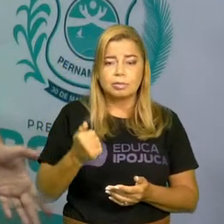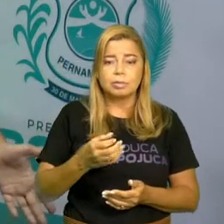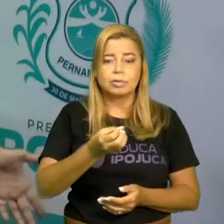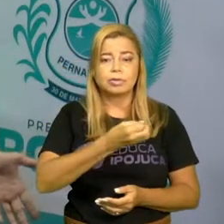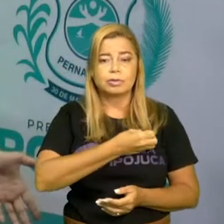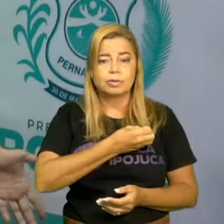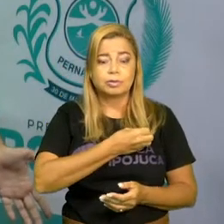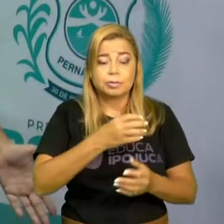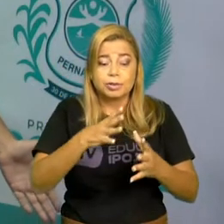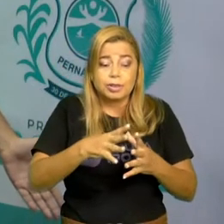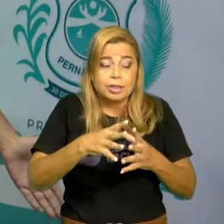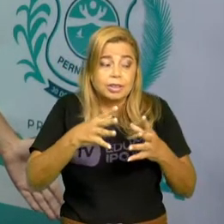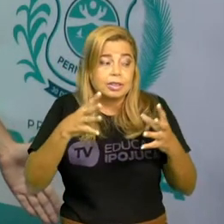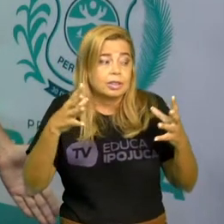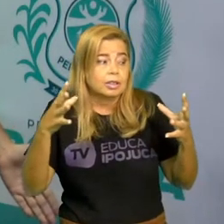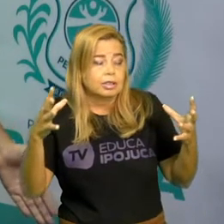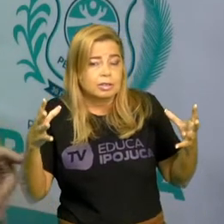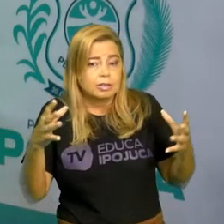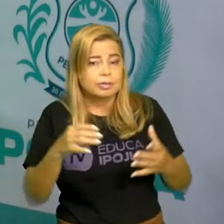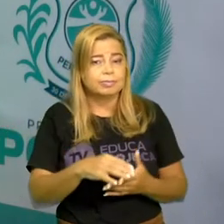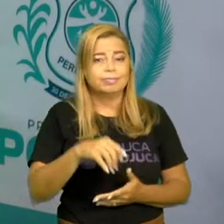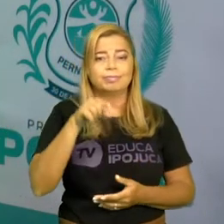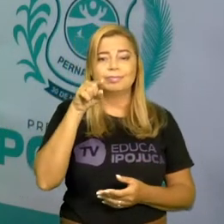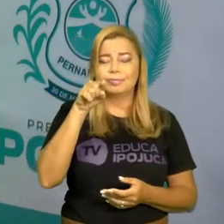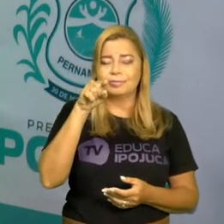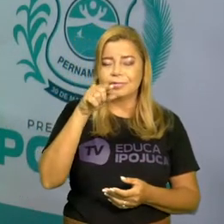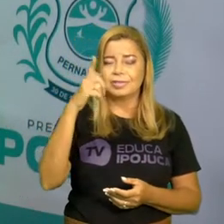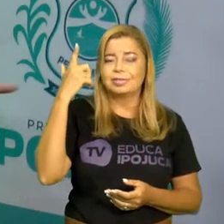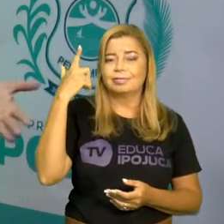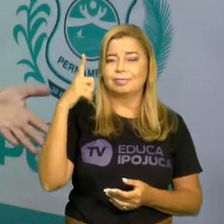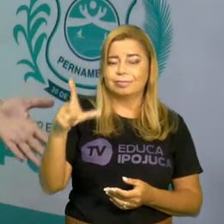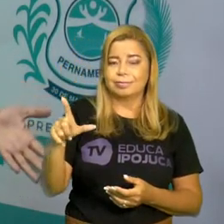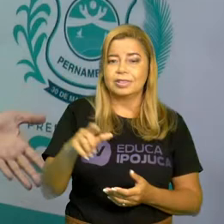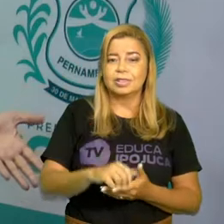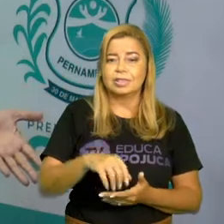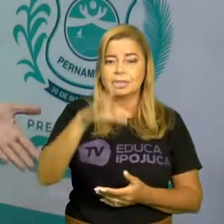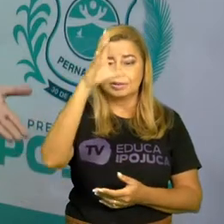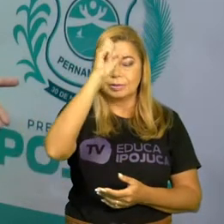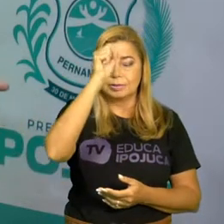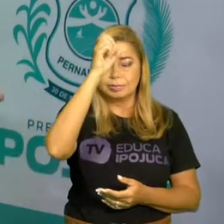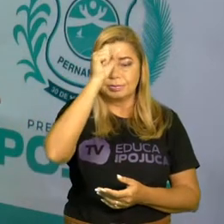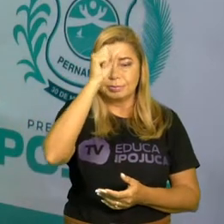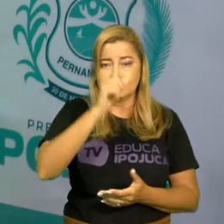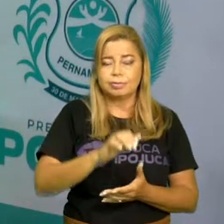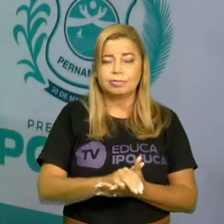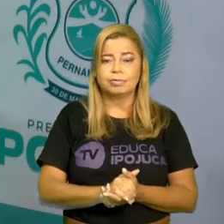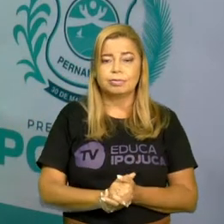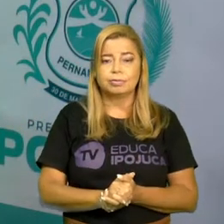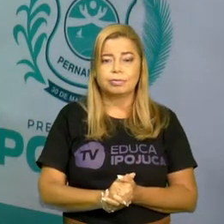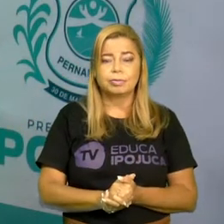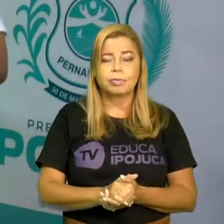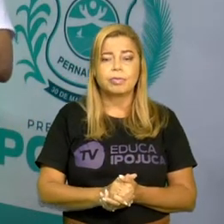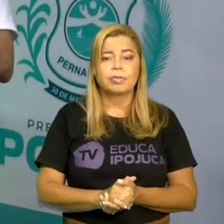você conseguiu utilizar, você conseguiu aprender.